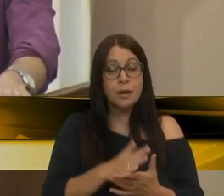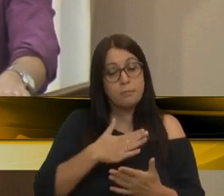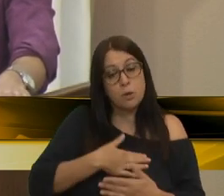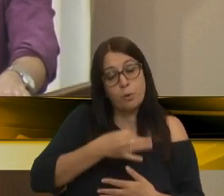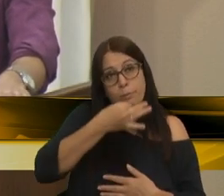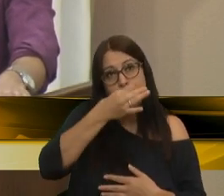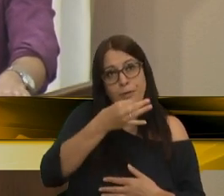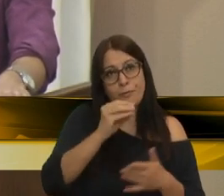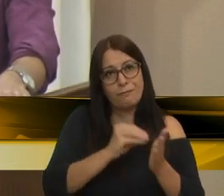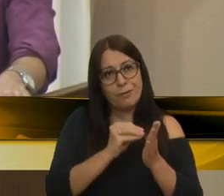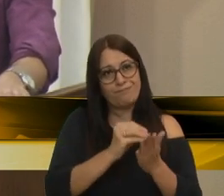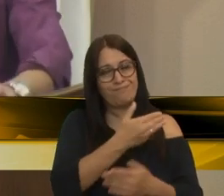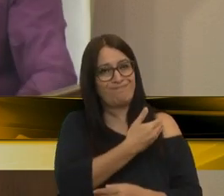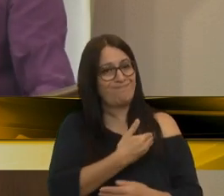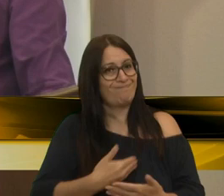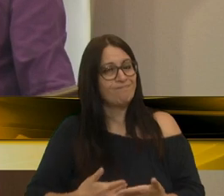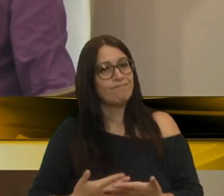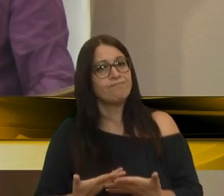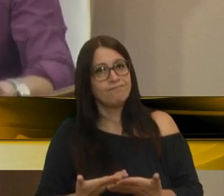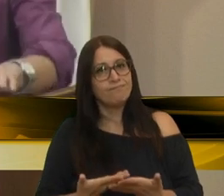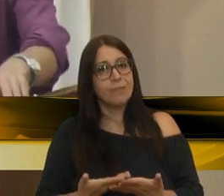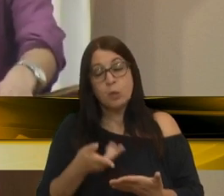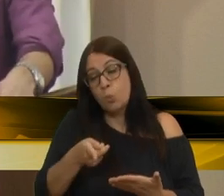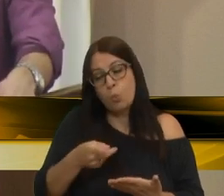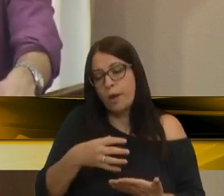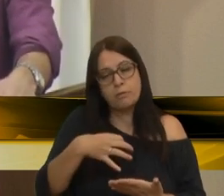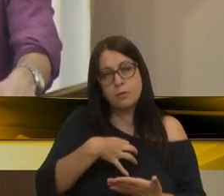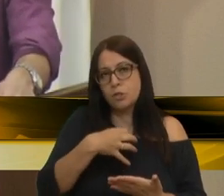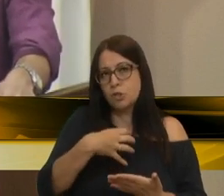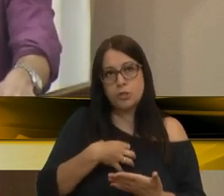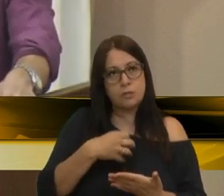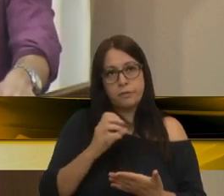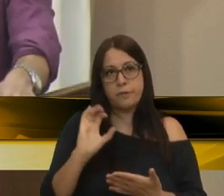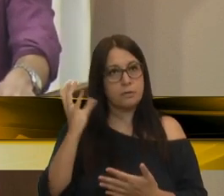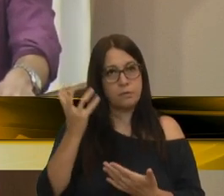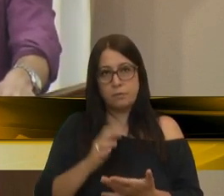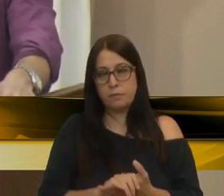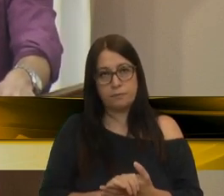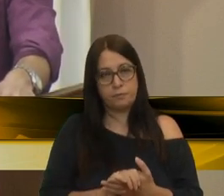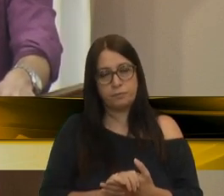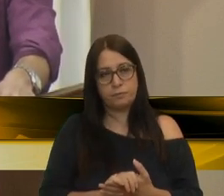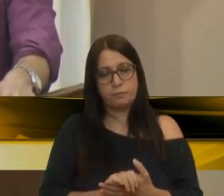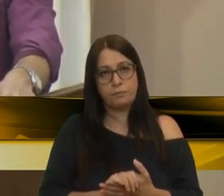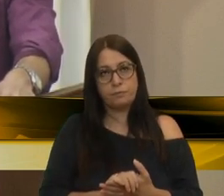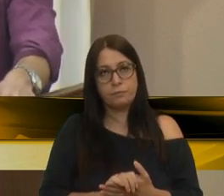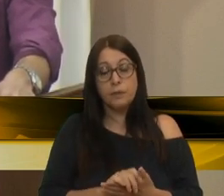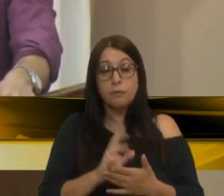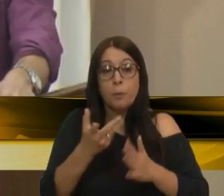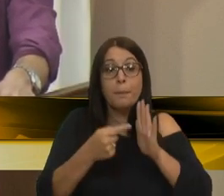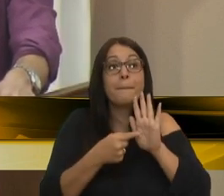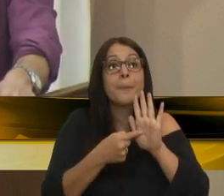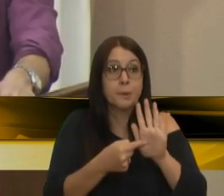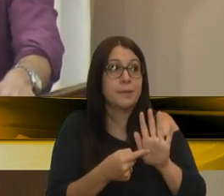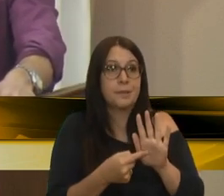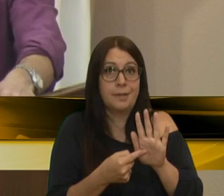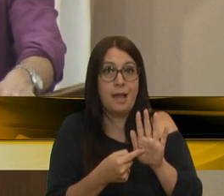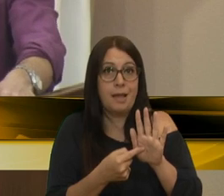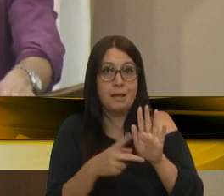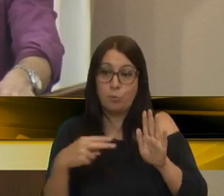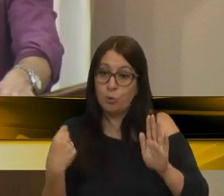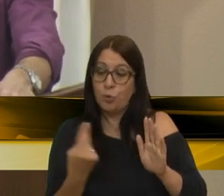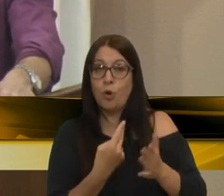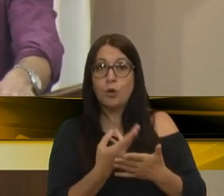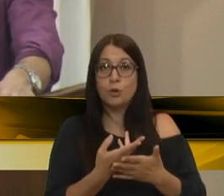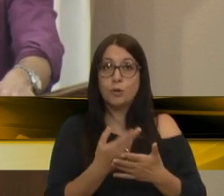opinião, desgoverno, não é dessa maneira que vai se resolver. Vamos mostrar com os